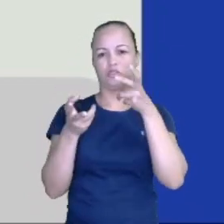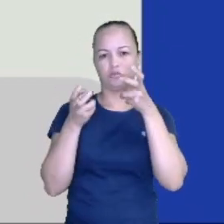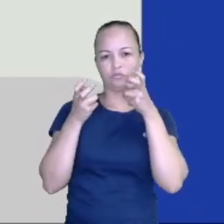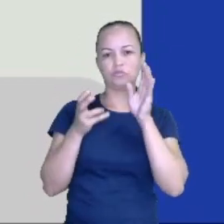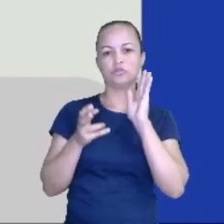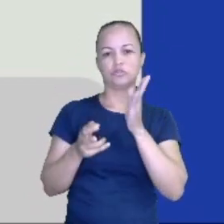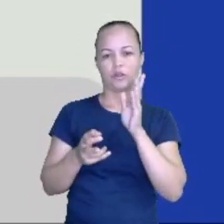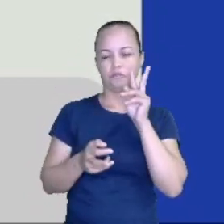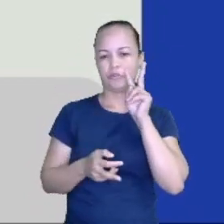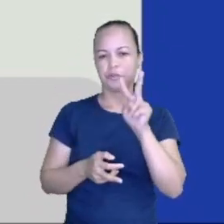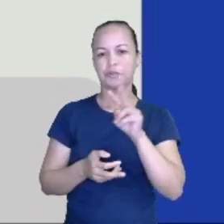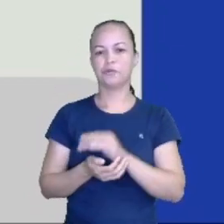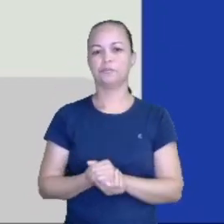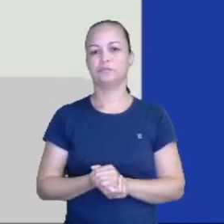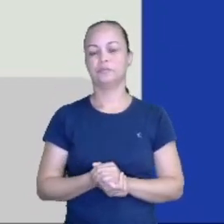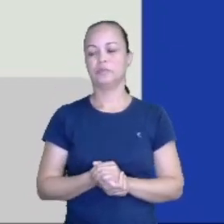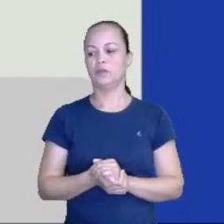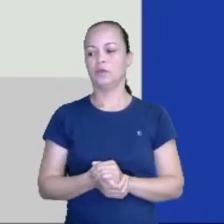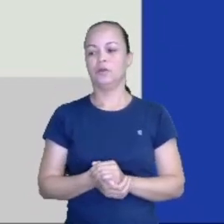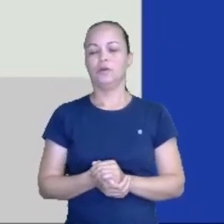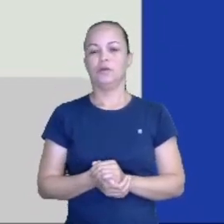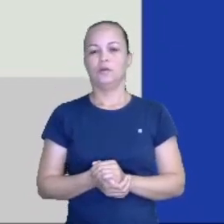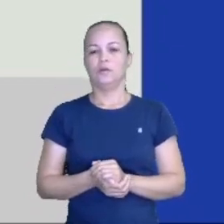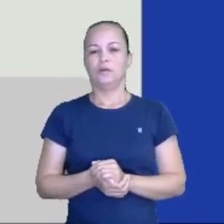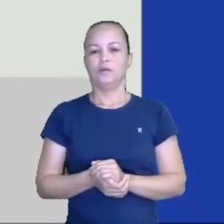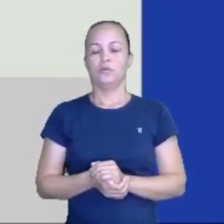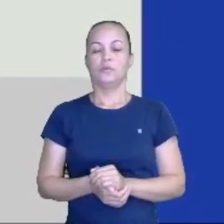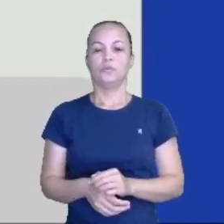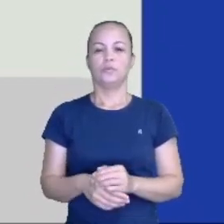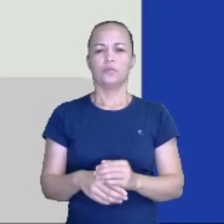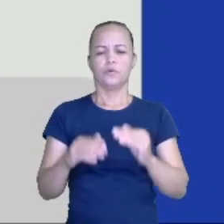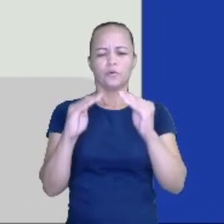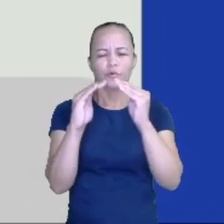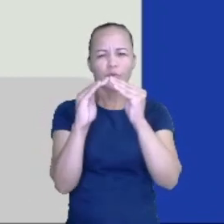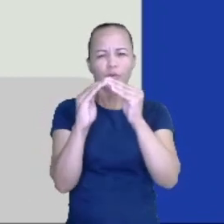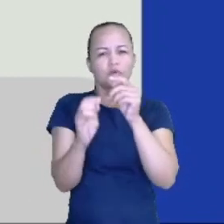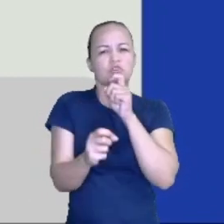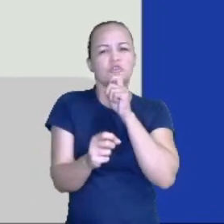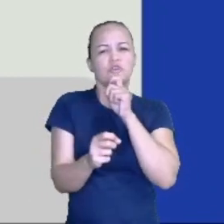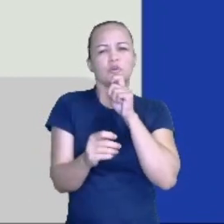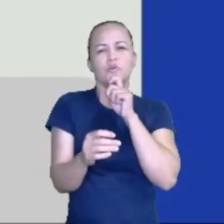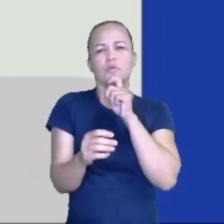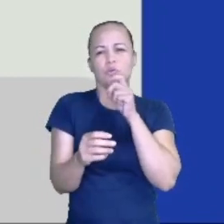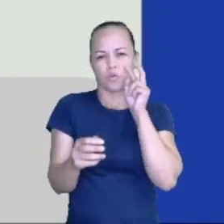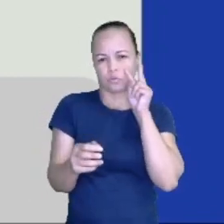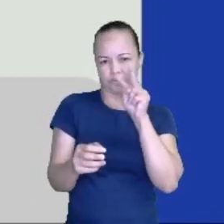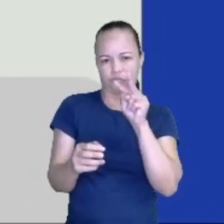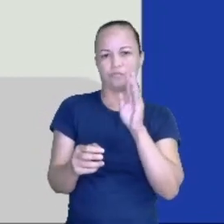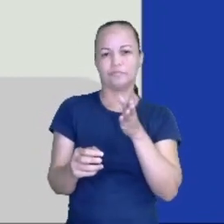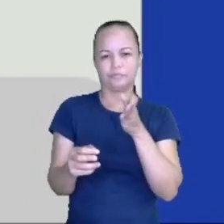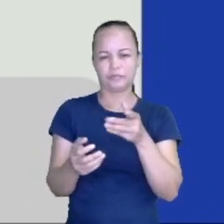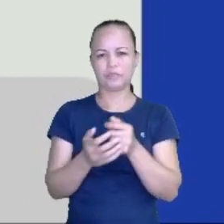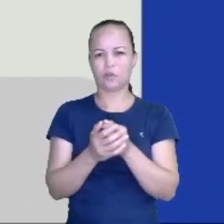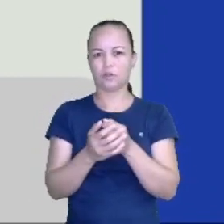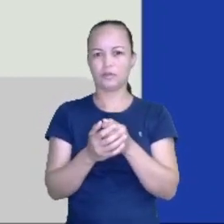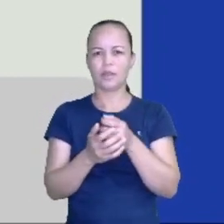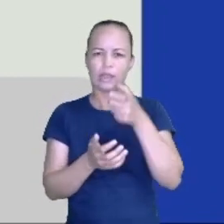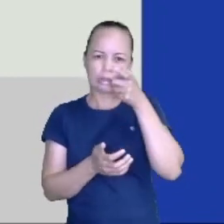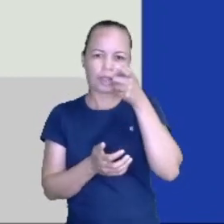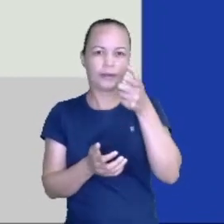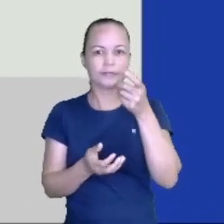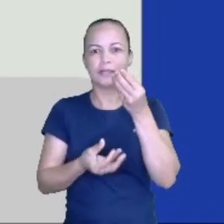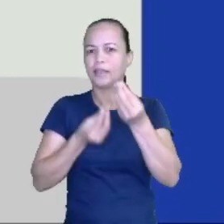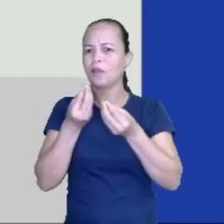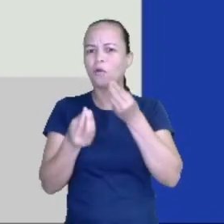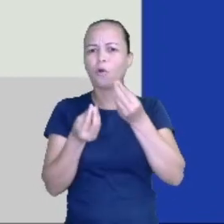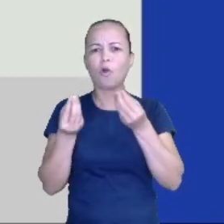ó. Interessante, né? Como esses blocos de gelo ficam lá, vivinhos, fazendo uma residência, não é?